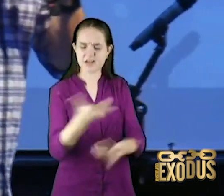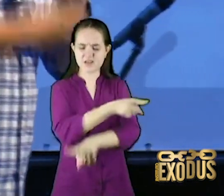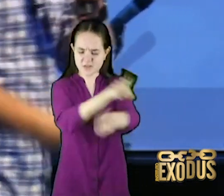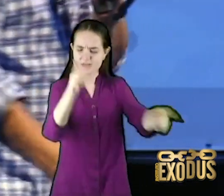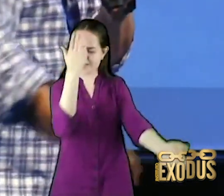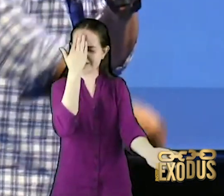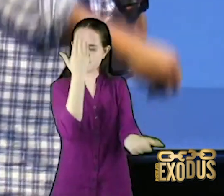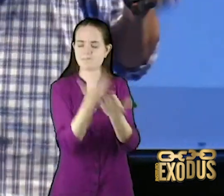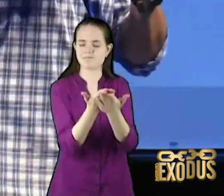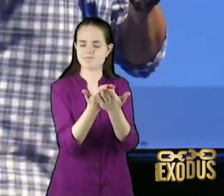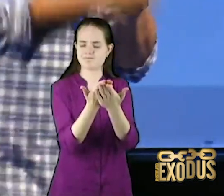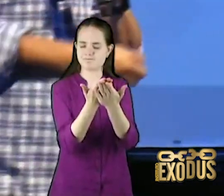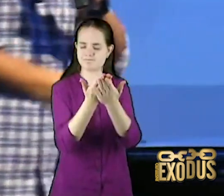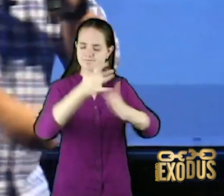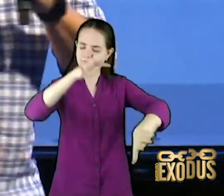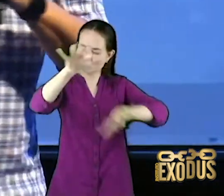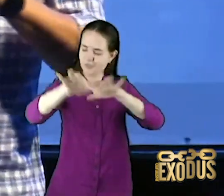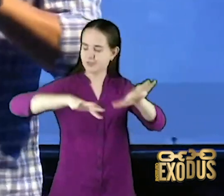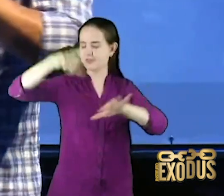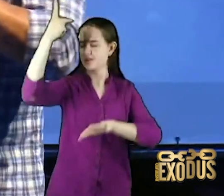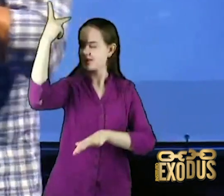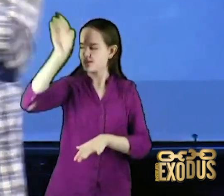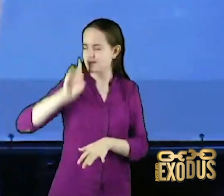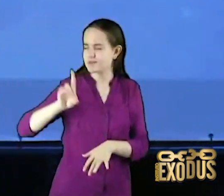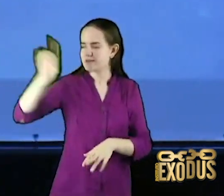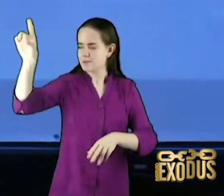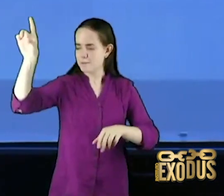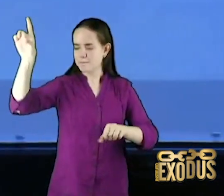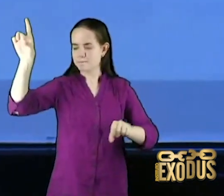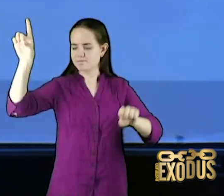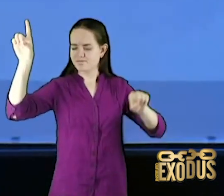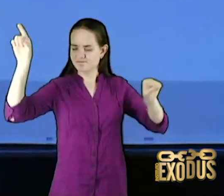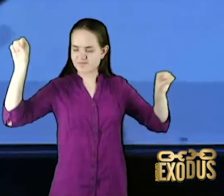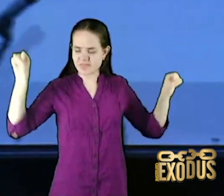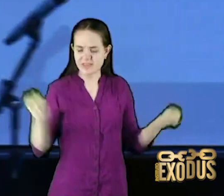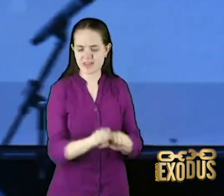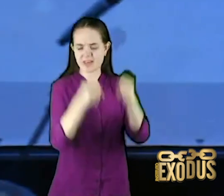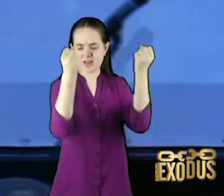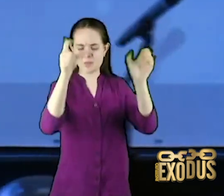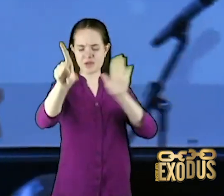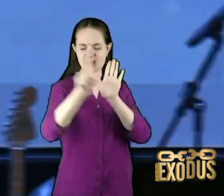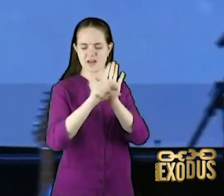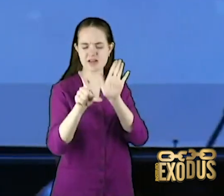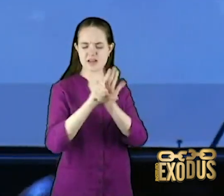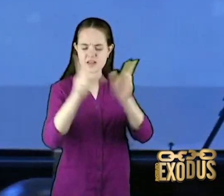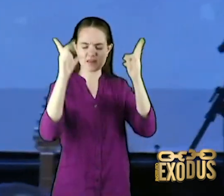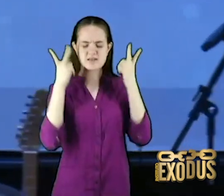no mover de um Deus que quebra as regras da natureza.